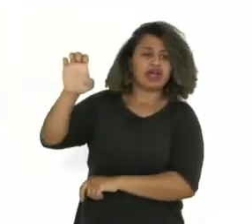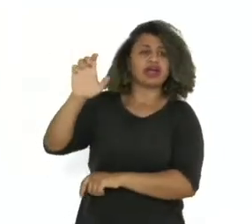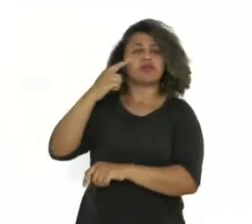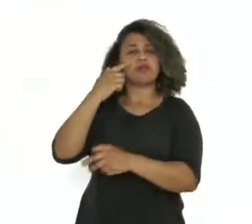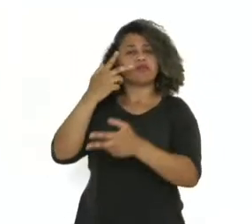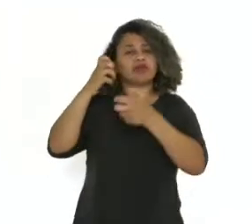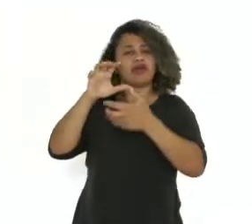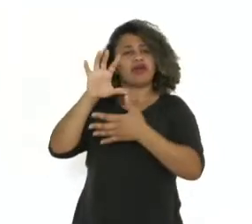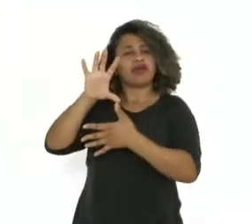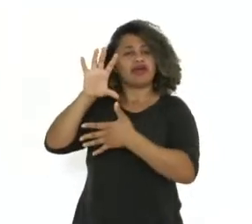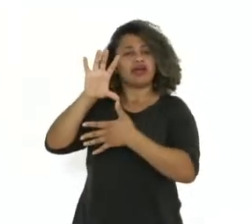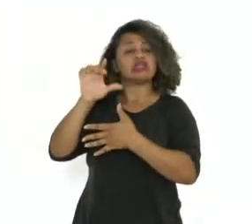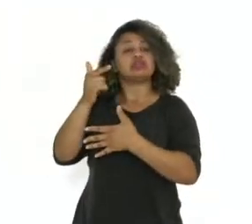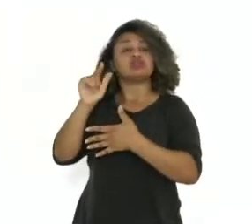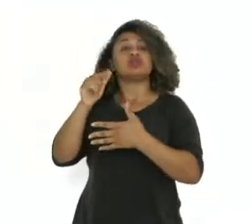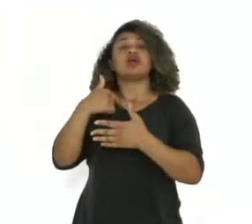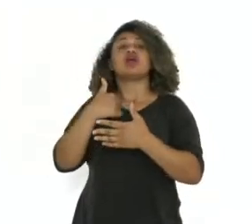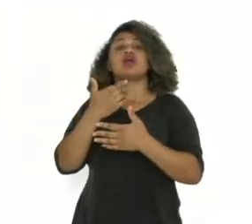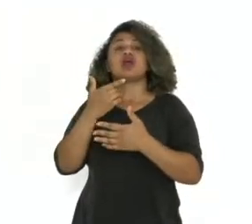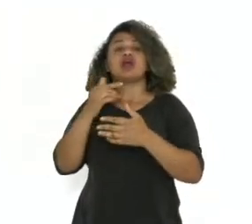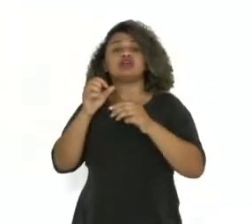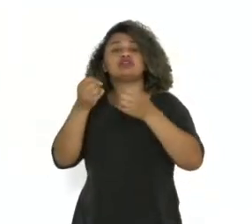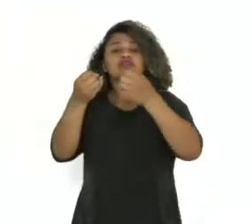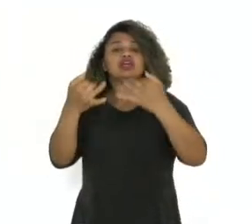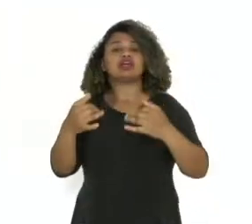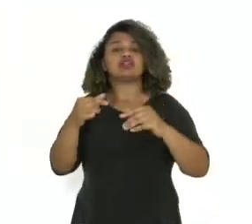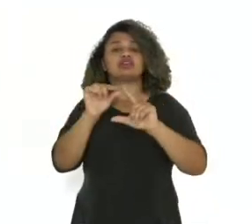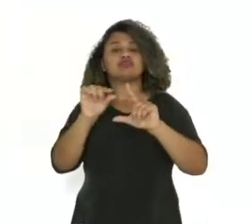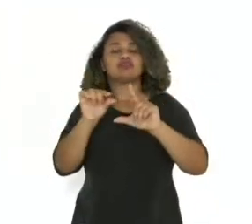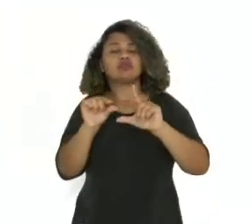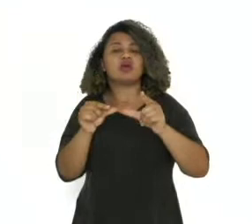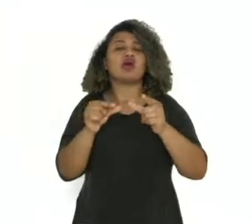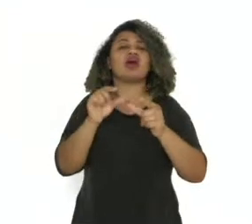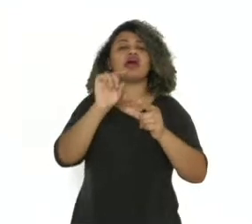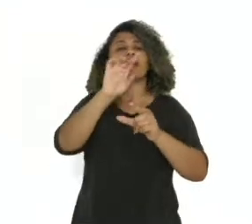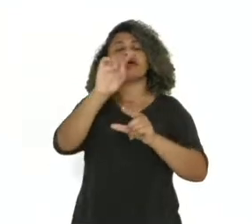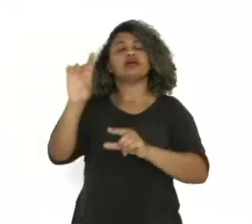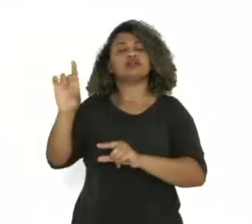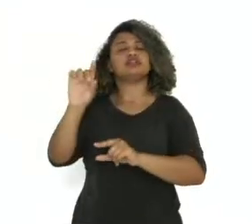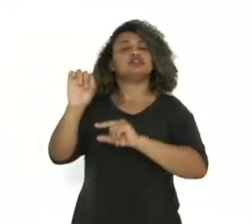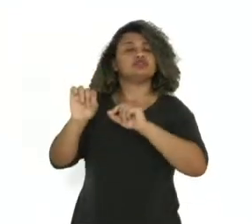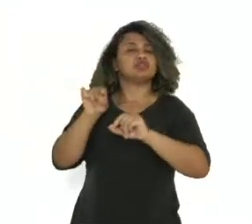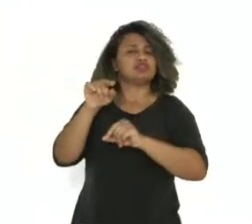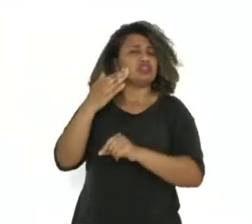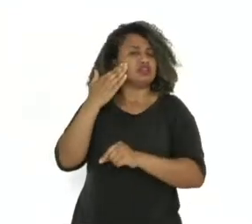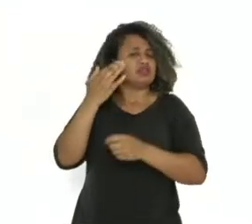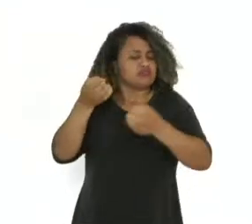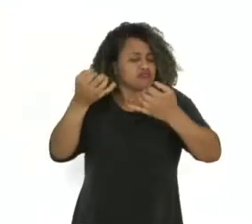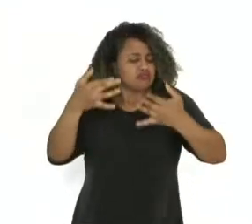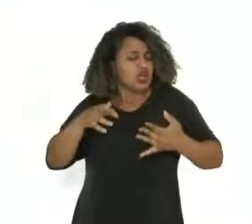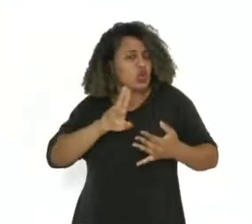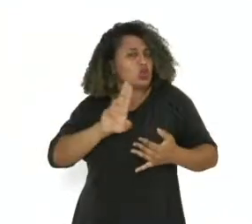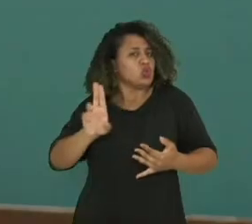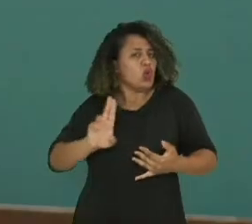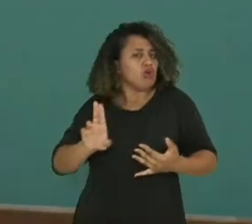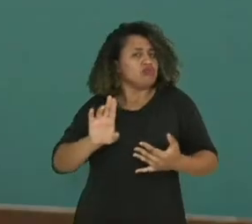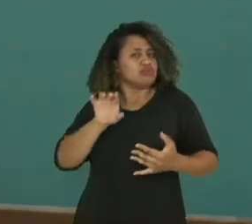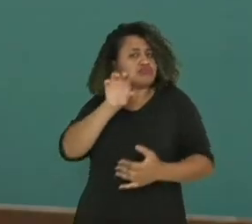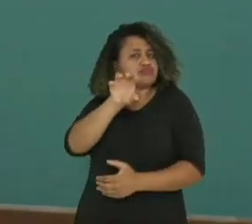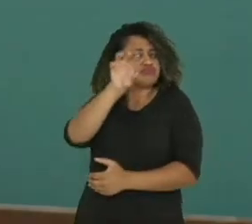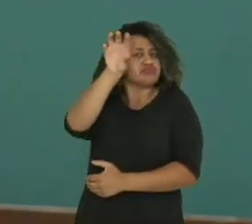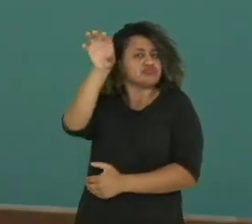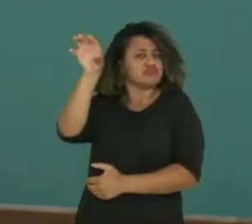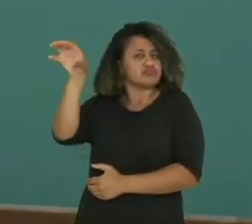aqui, sem ter a legenda de identificação de cada uma delas, vocês saberiam dizer os nomes dessas sub-regiões?